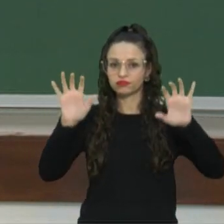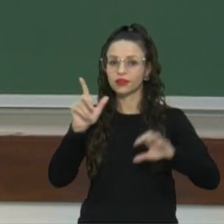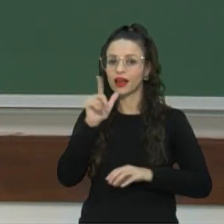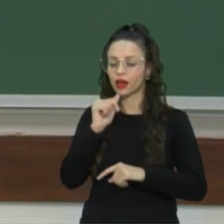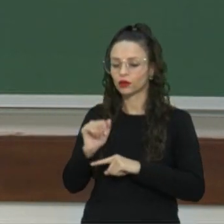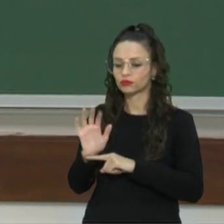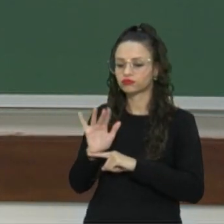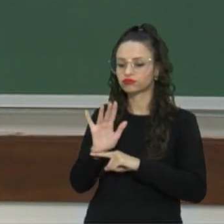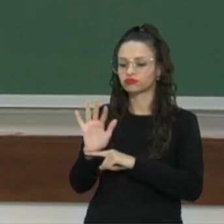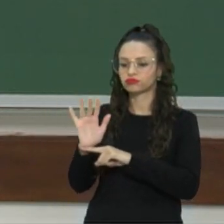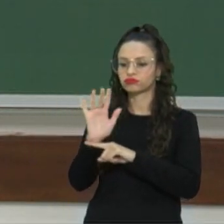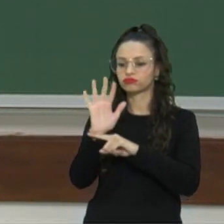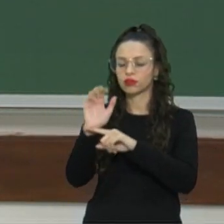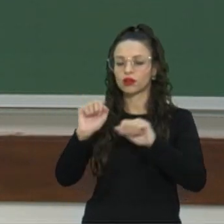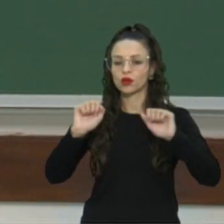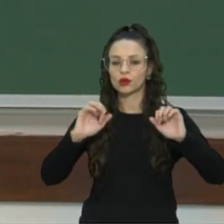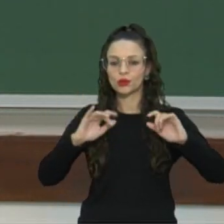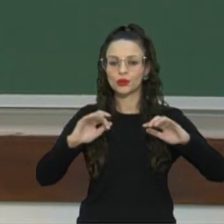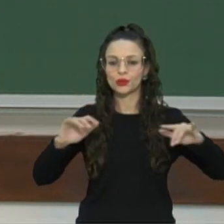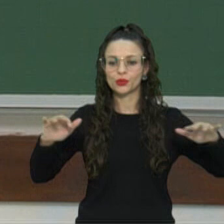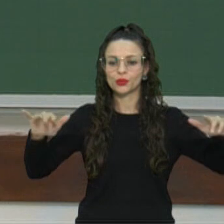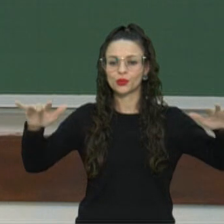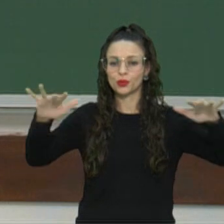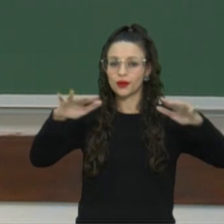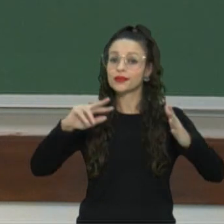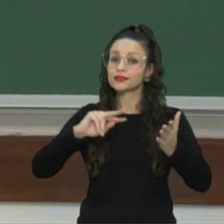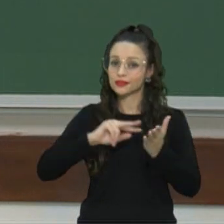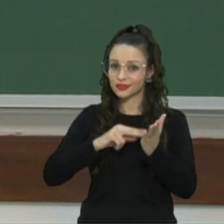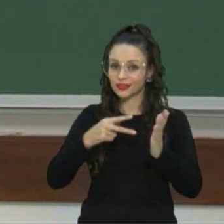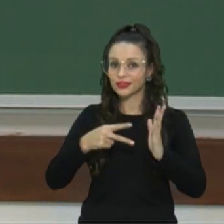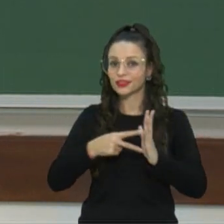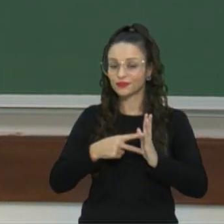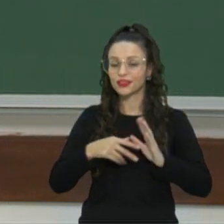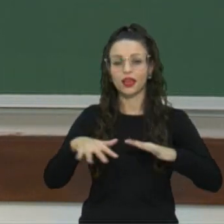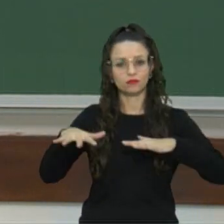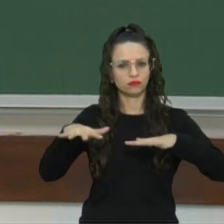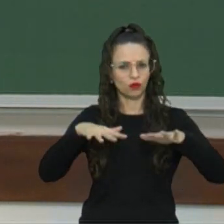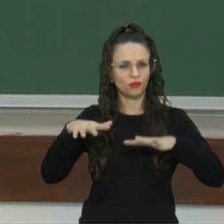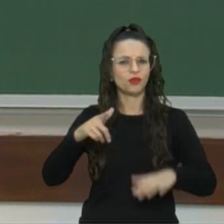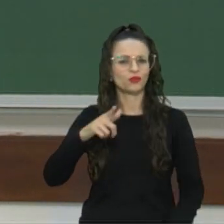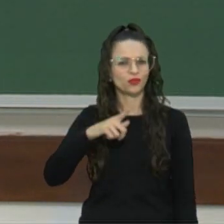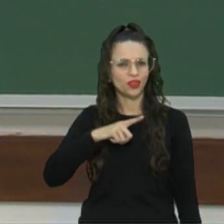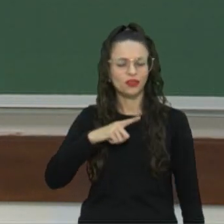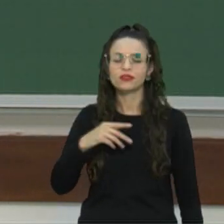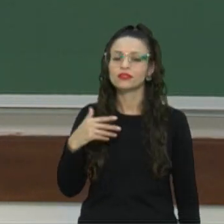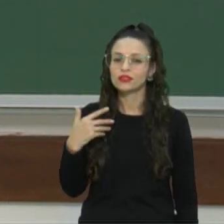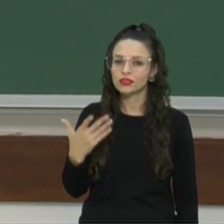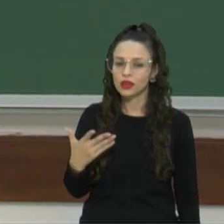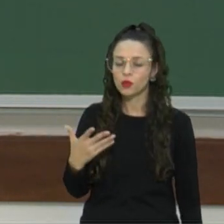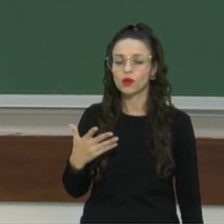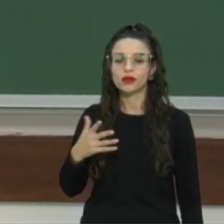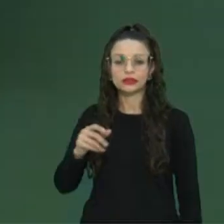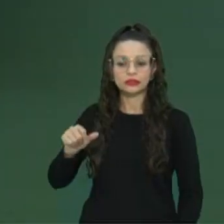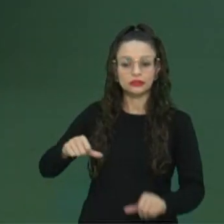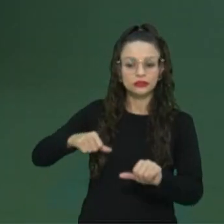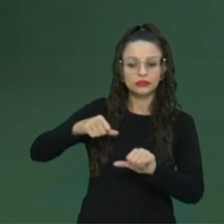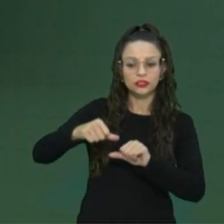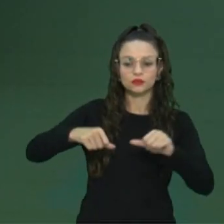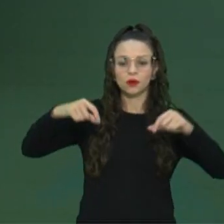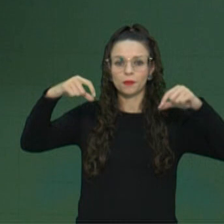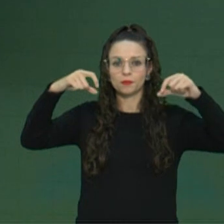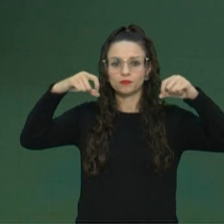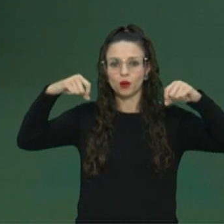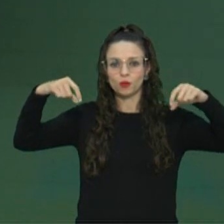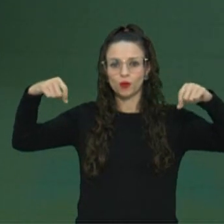está super espalhada, ou seja, tem muita entropia ali, tá? Muita movimentação. E aí, quando eu vou fazer ela se transformar de novo em gota,